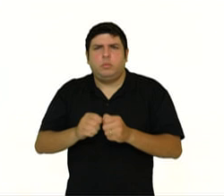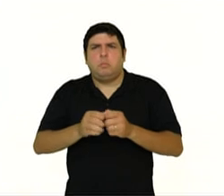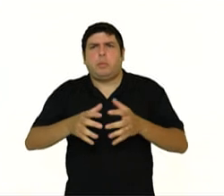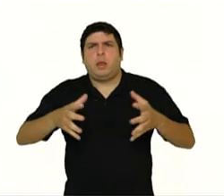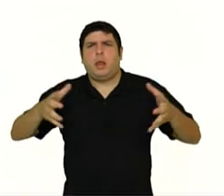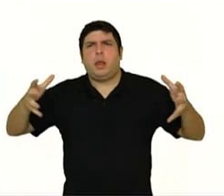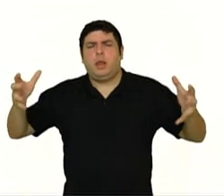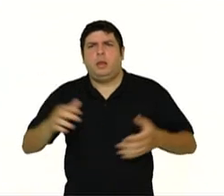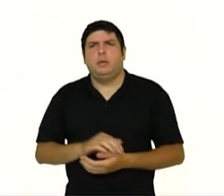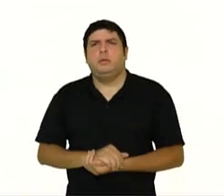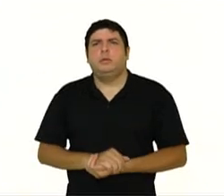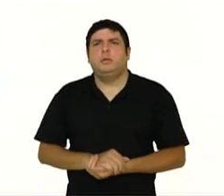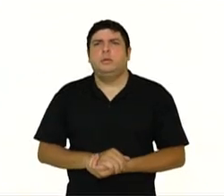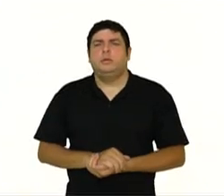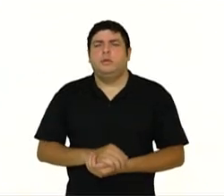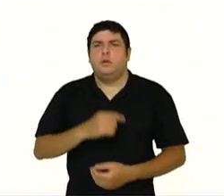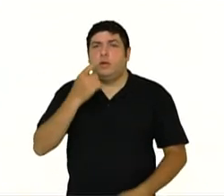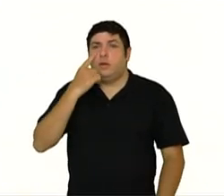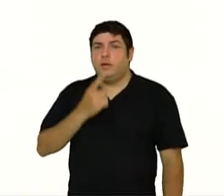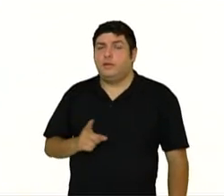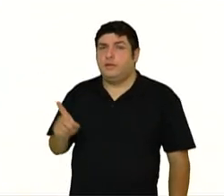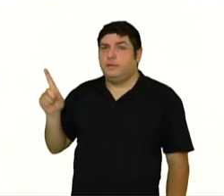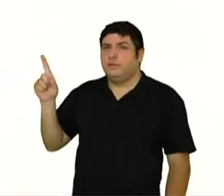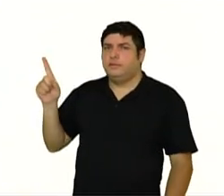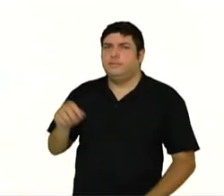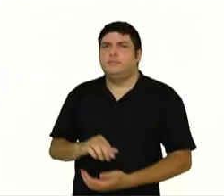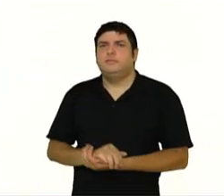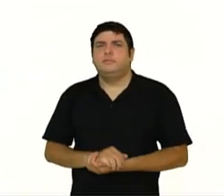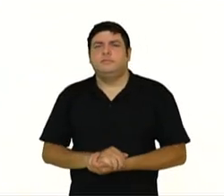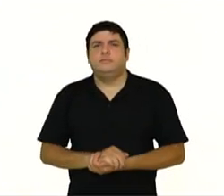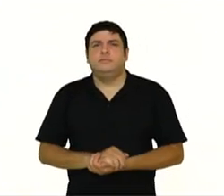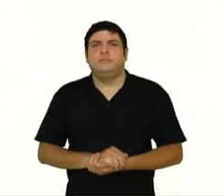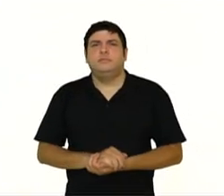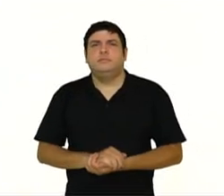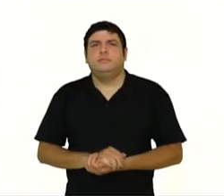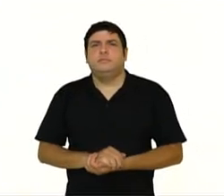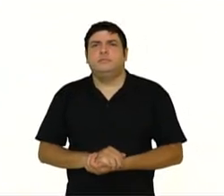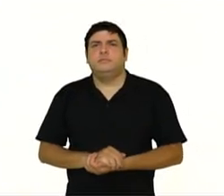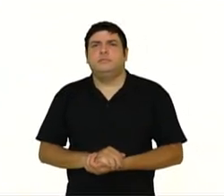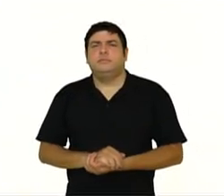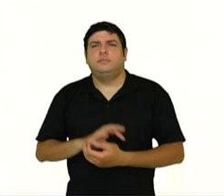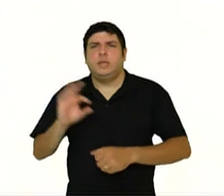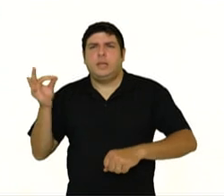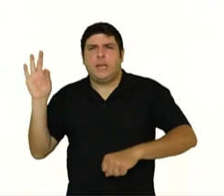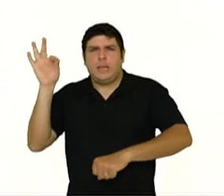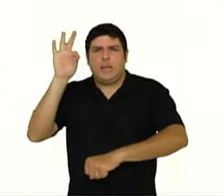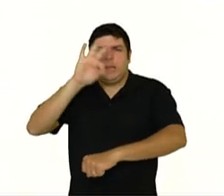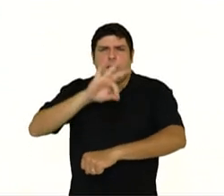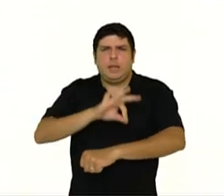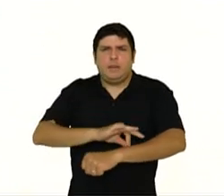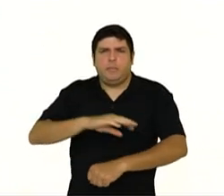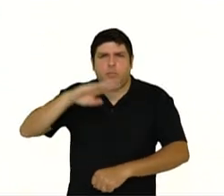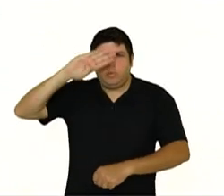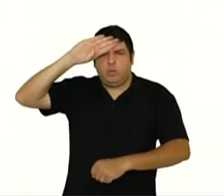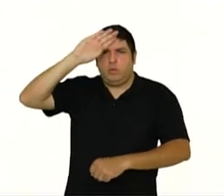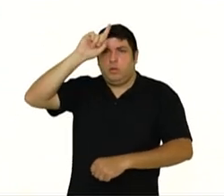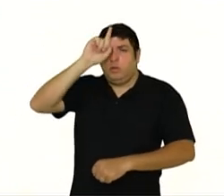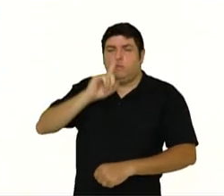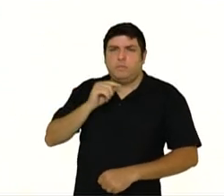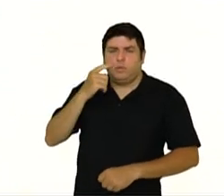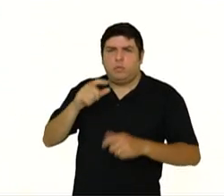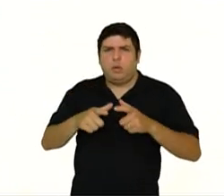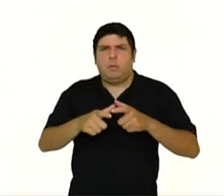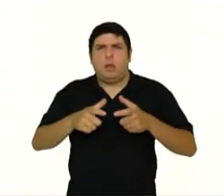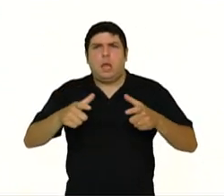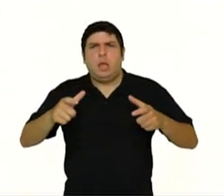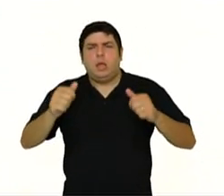ideia colocou ali o mosquito, né? Ali bem na frente, o Aedes aegypti bem grande ali na frente e lá atrás, né? O lugar onde ele